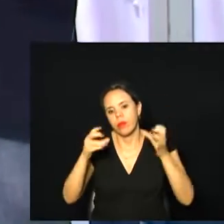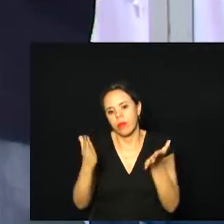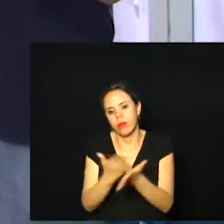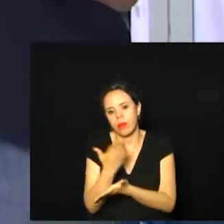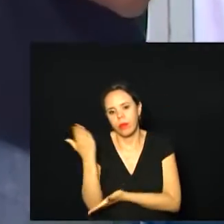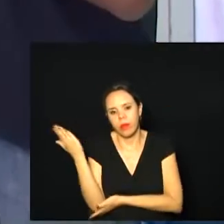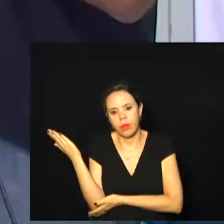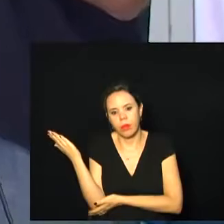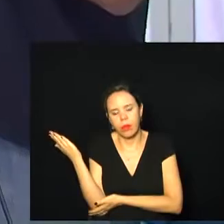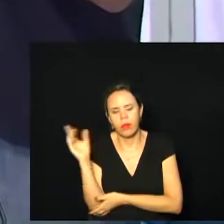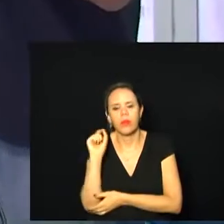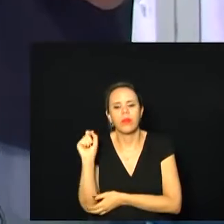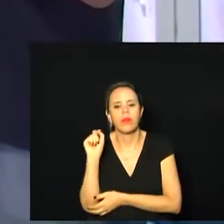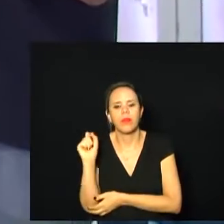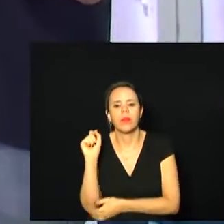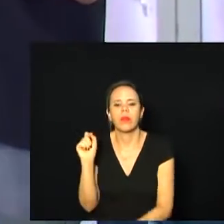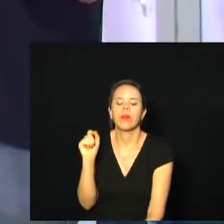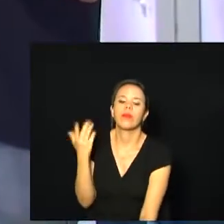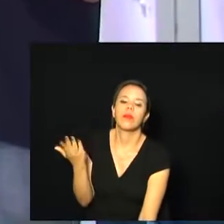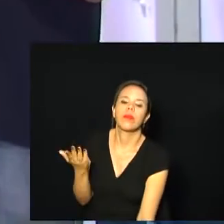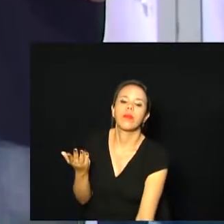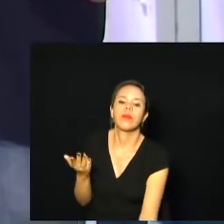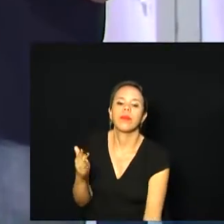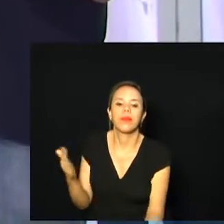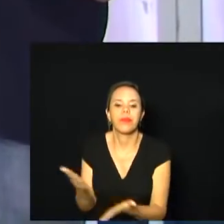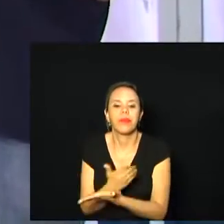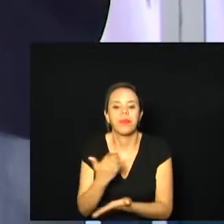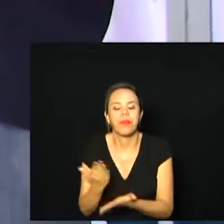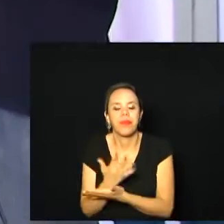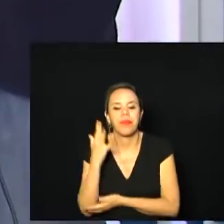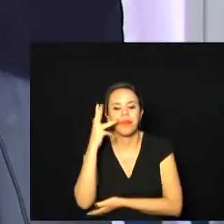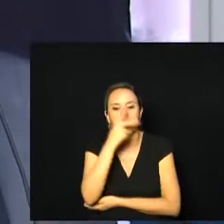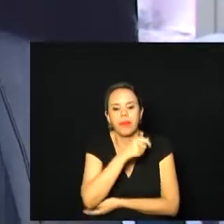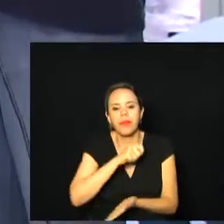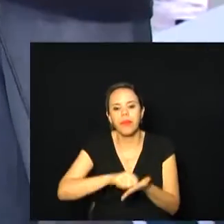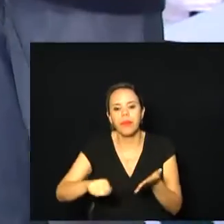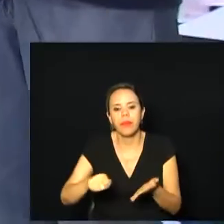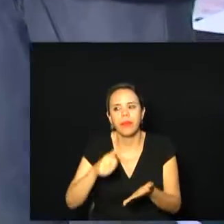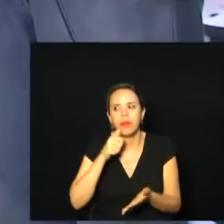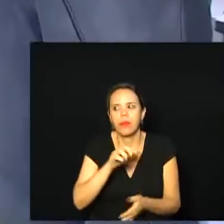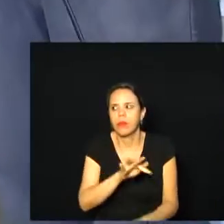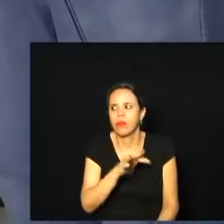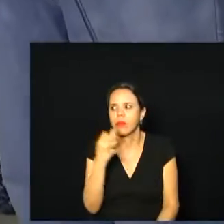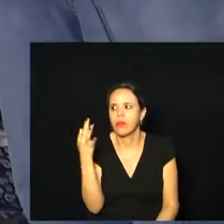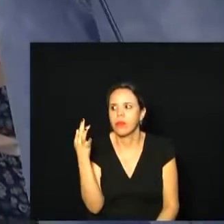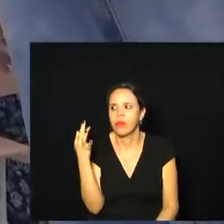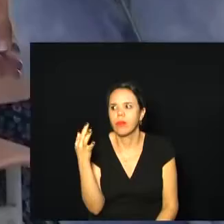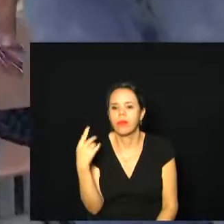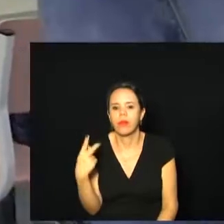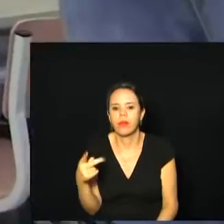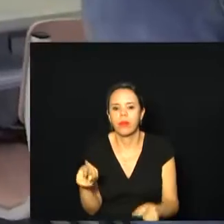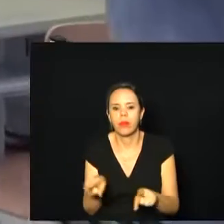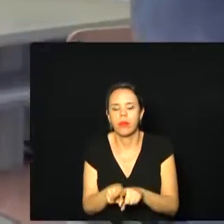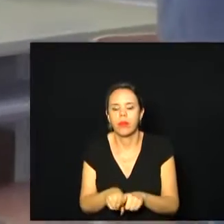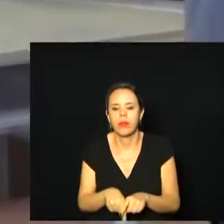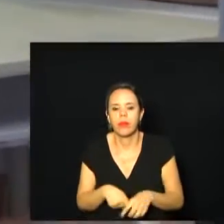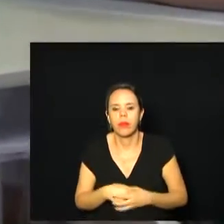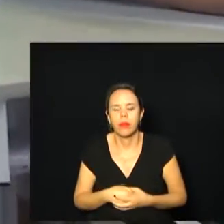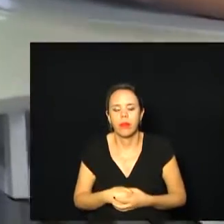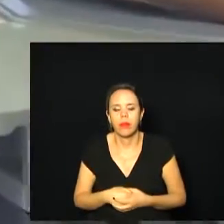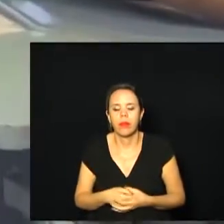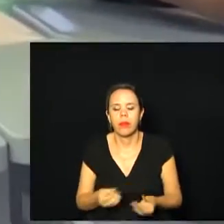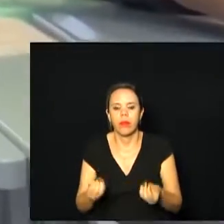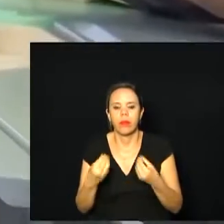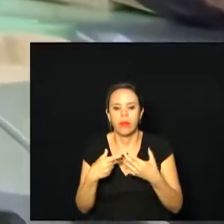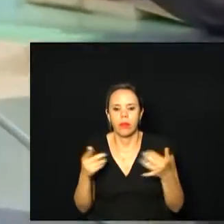aqui, né? Para que serve um livro? É um livro muito bonito, escrito por uma francesa, ilustrada por ela também. E aí ele nos dá